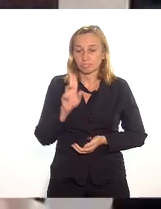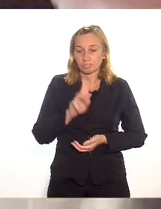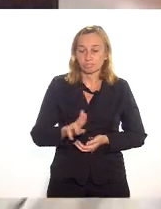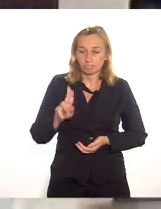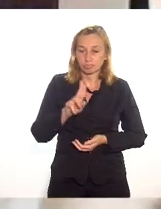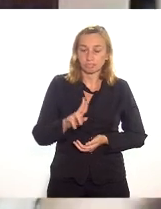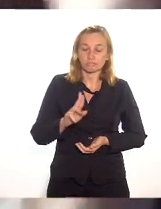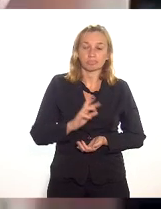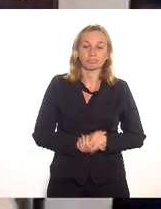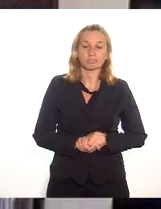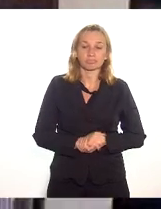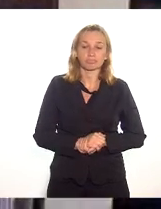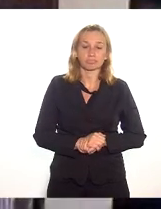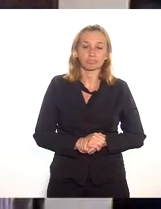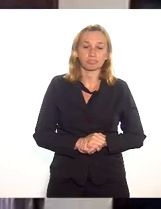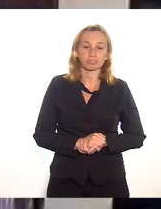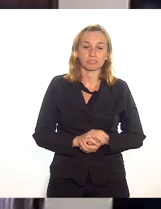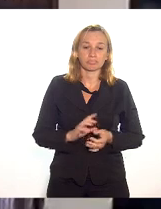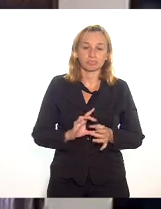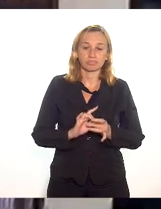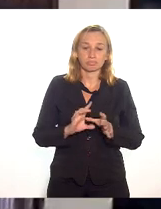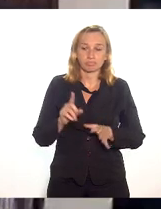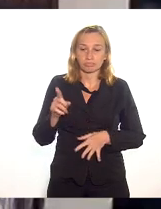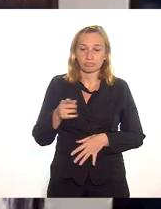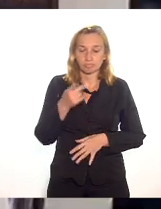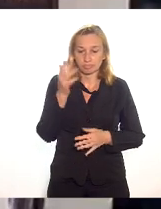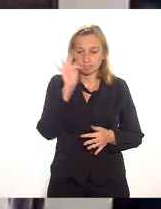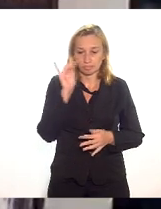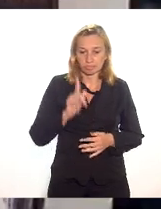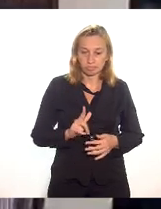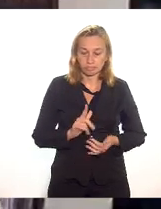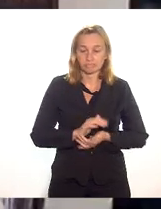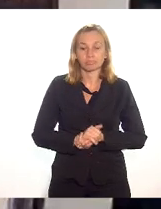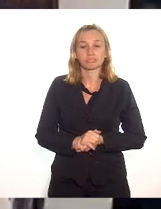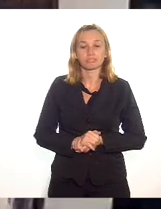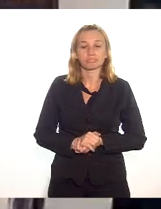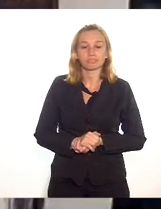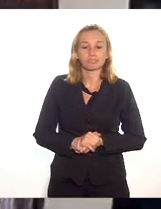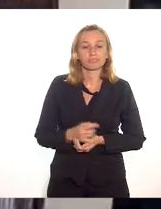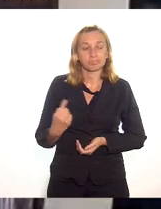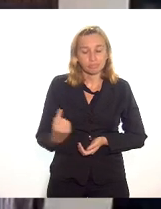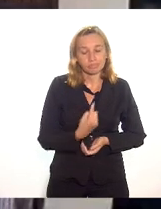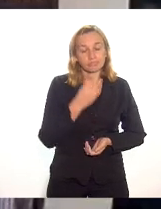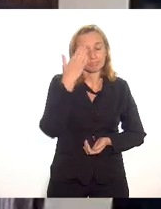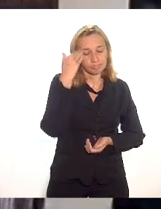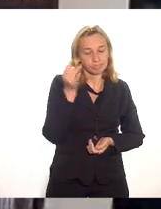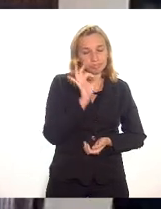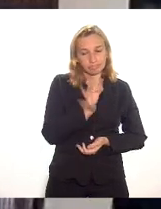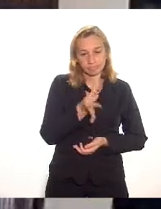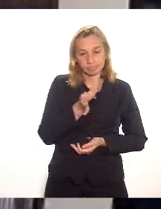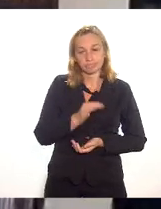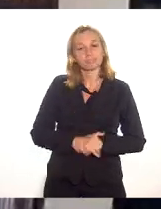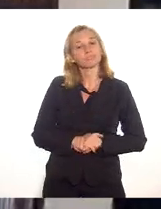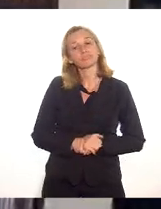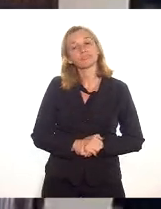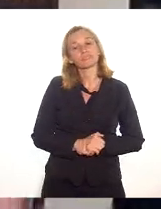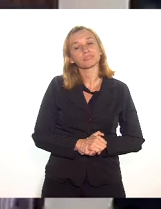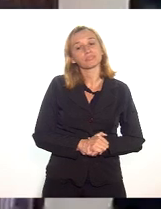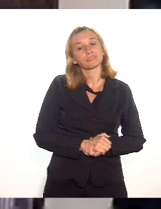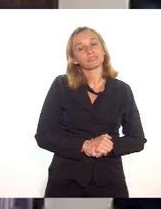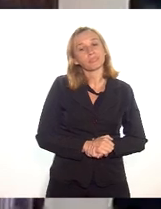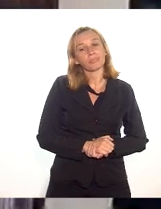usuários, deixando eles satisfeitos. Então, nós sabemos perfeitamente que